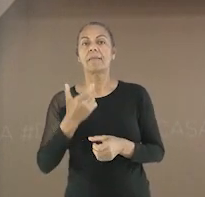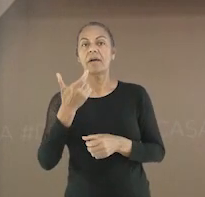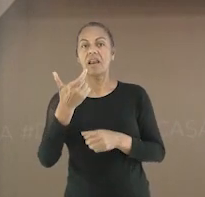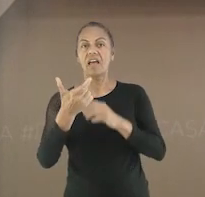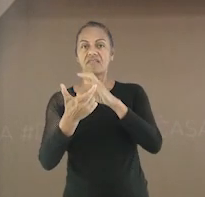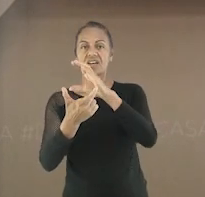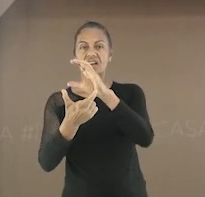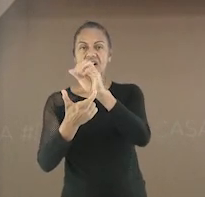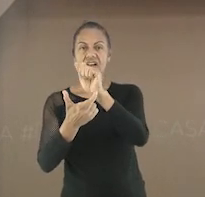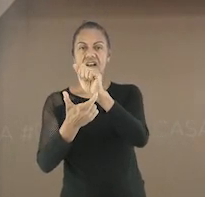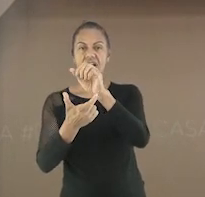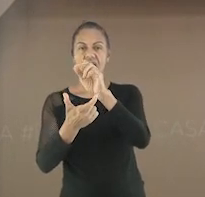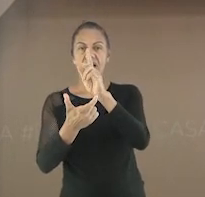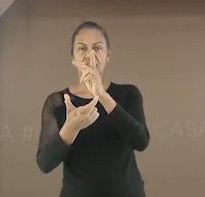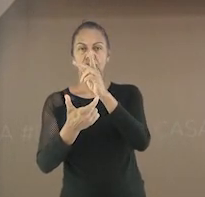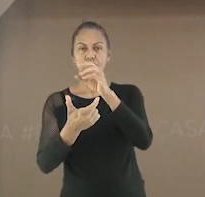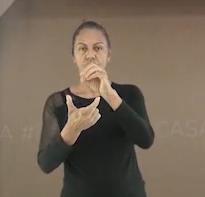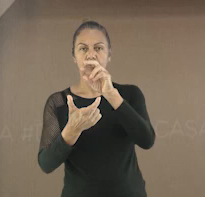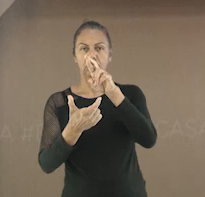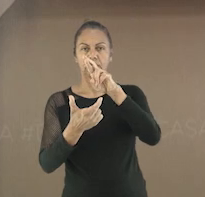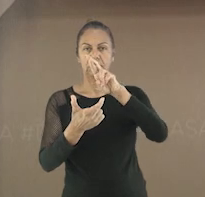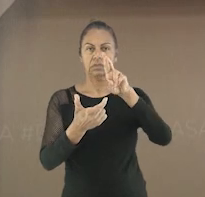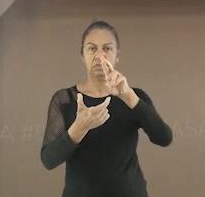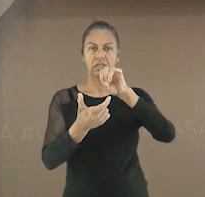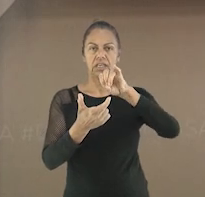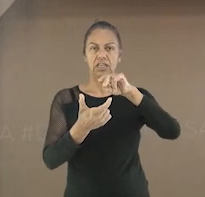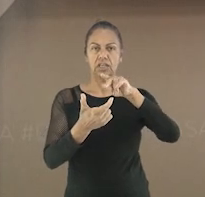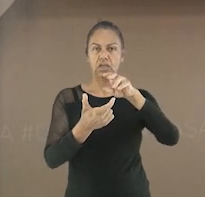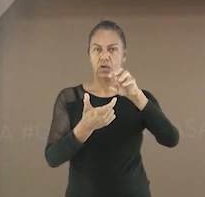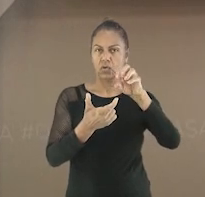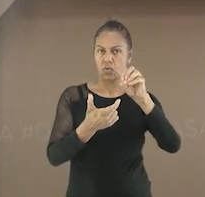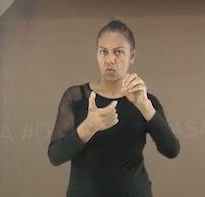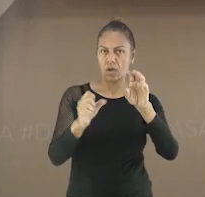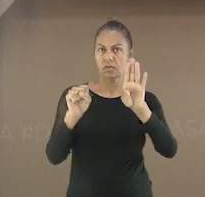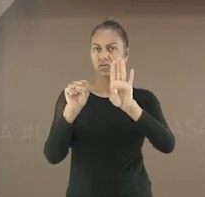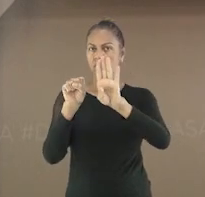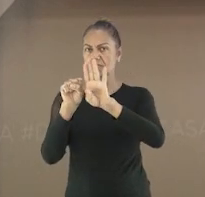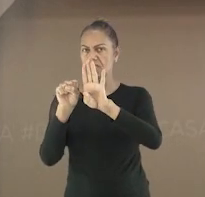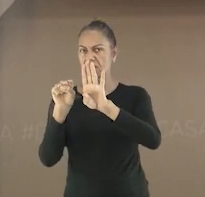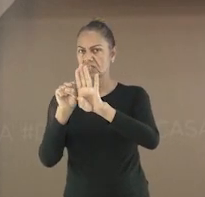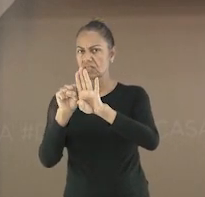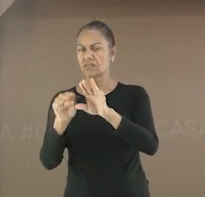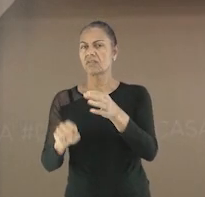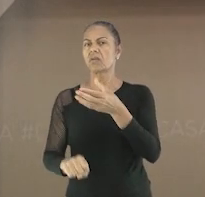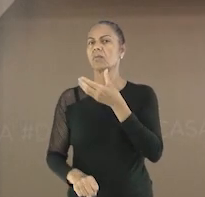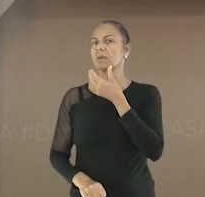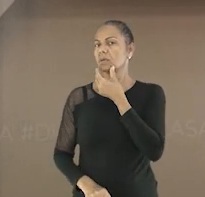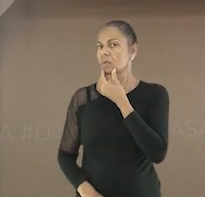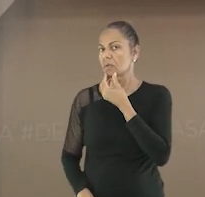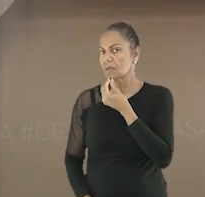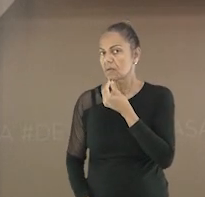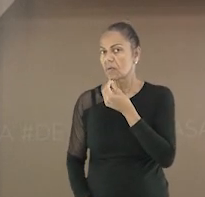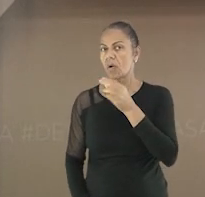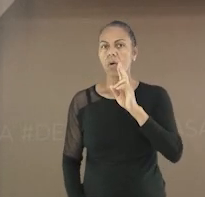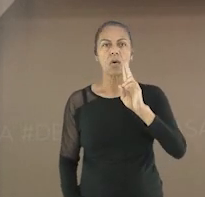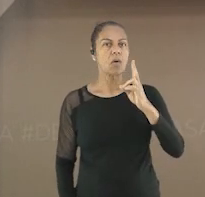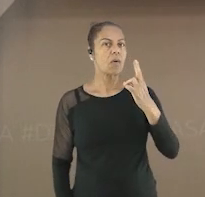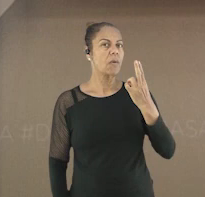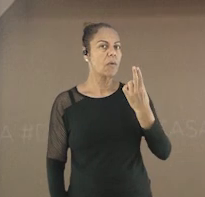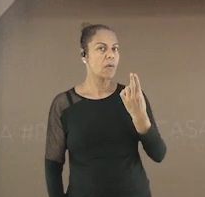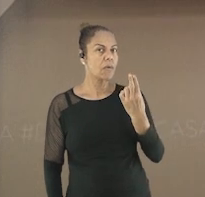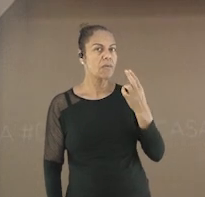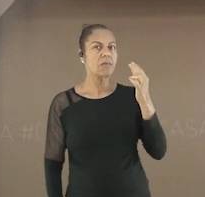Agora responda. A palavra cachorrinho é um substantivo, veja só,